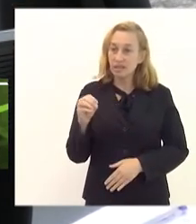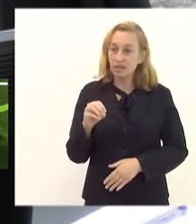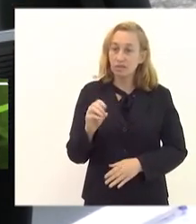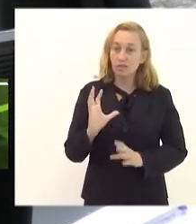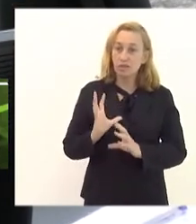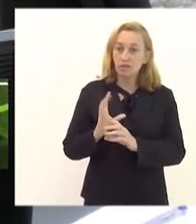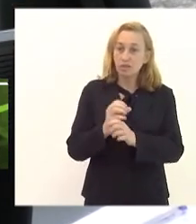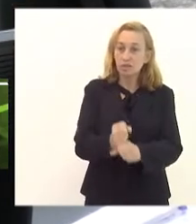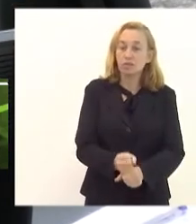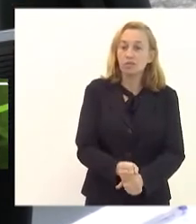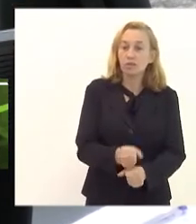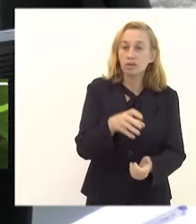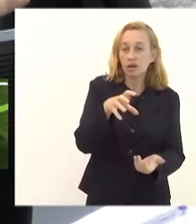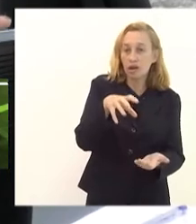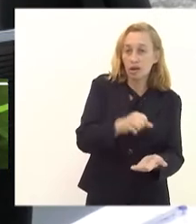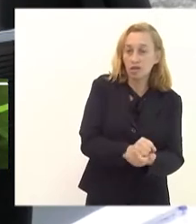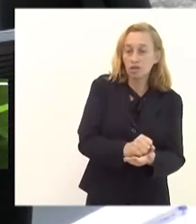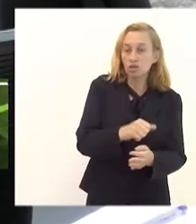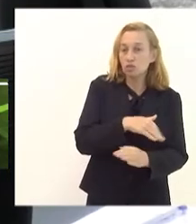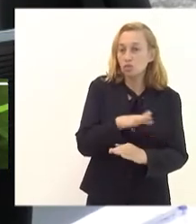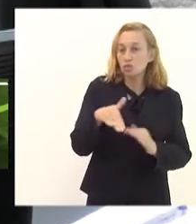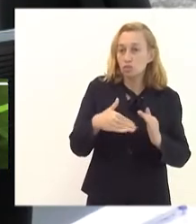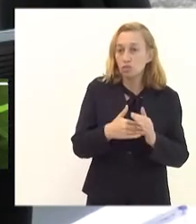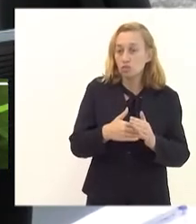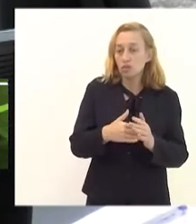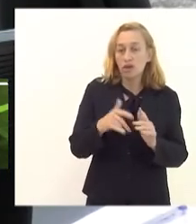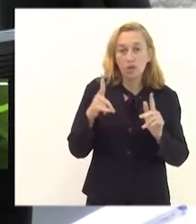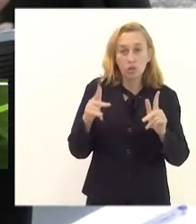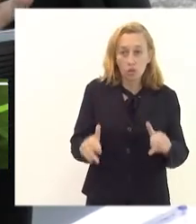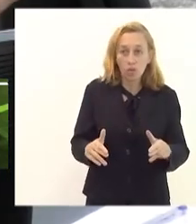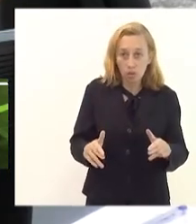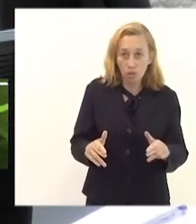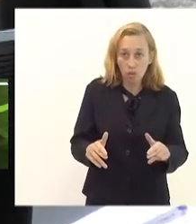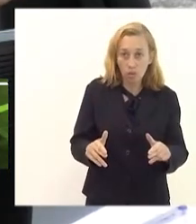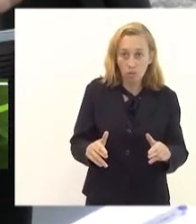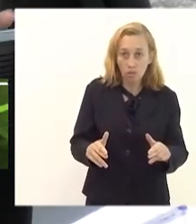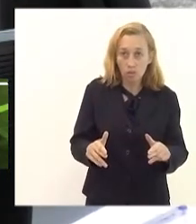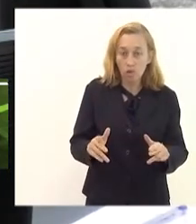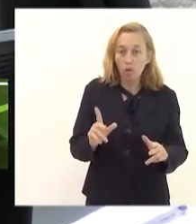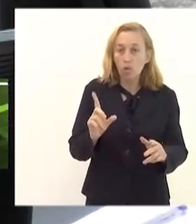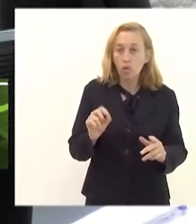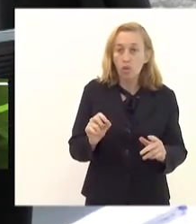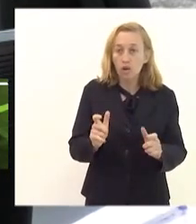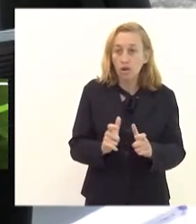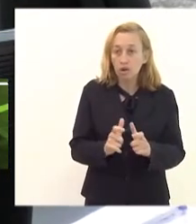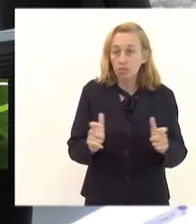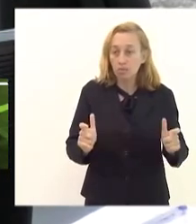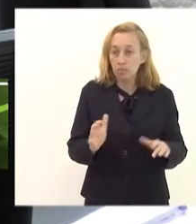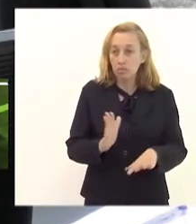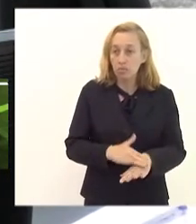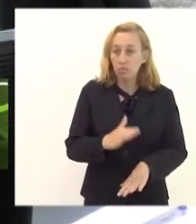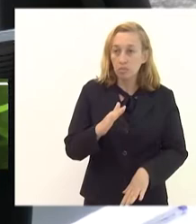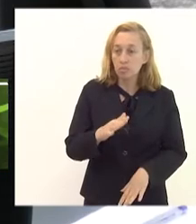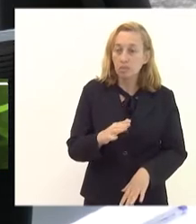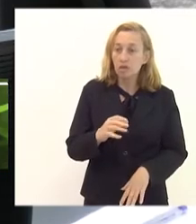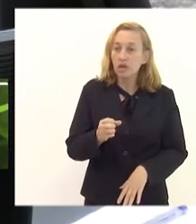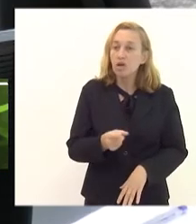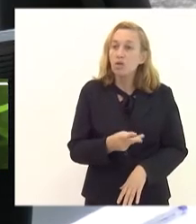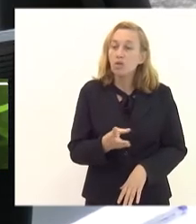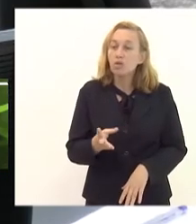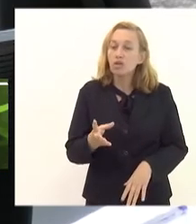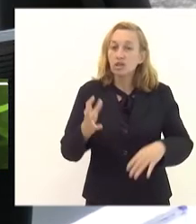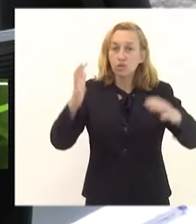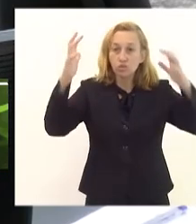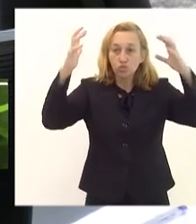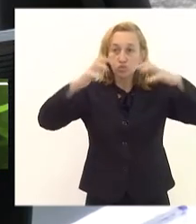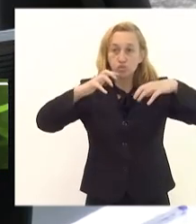somar, o registro total é o mesmo. O que se alterou bruscamente é que aquela quantidade de